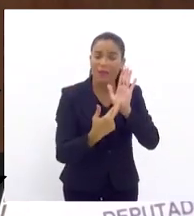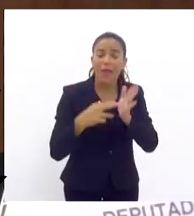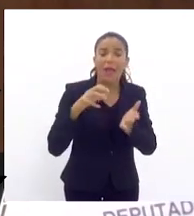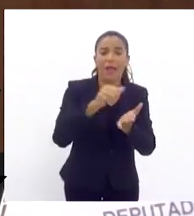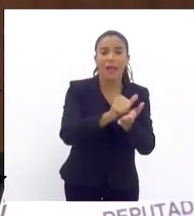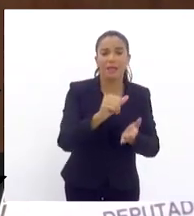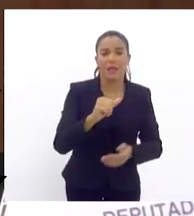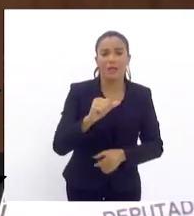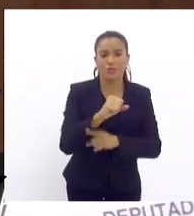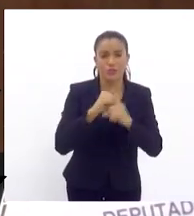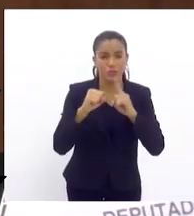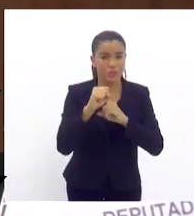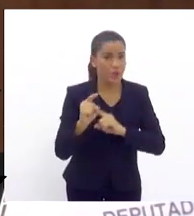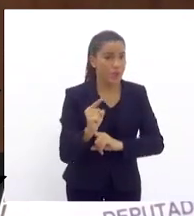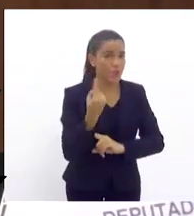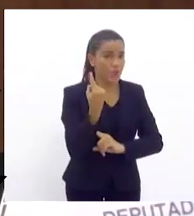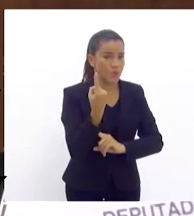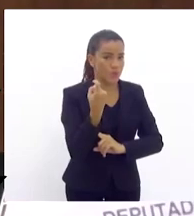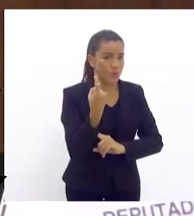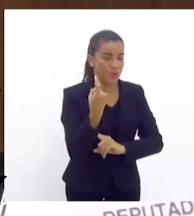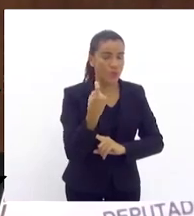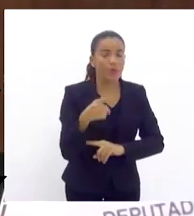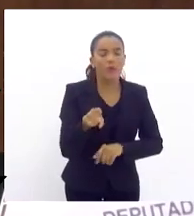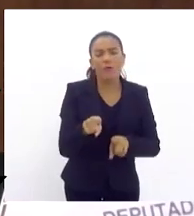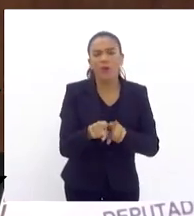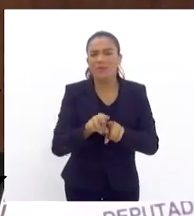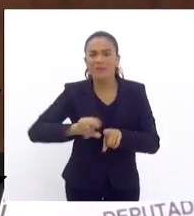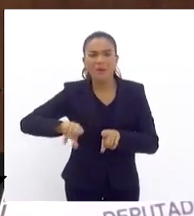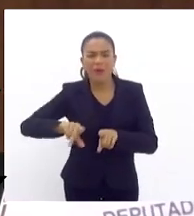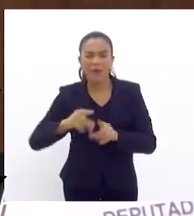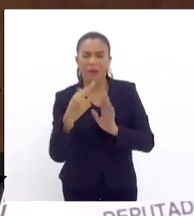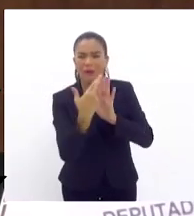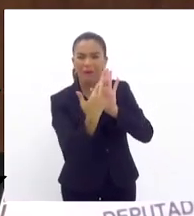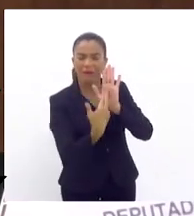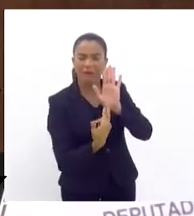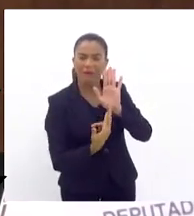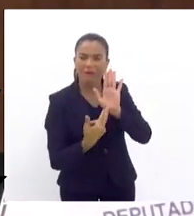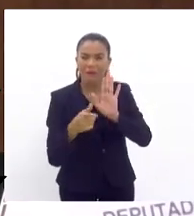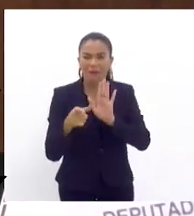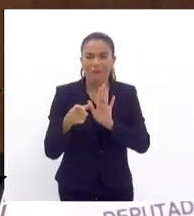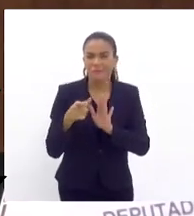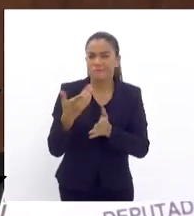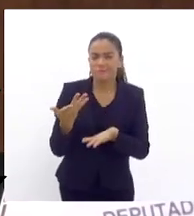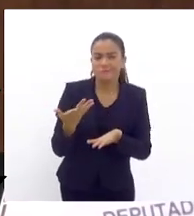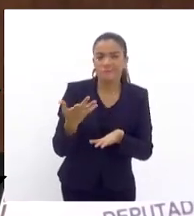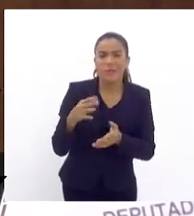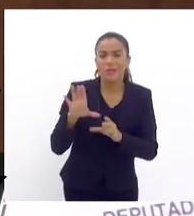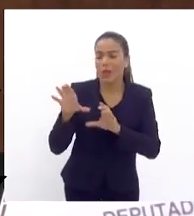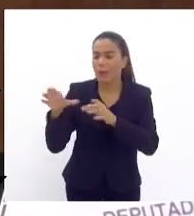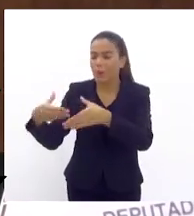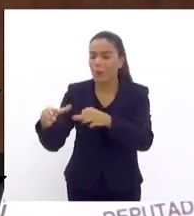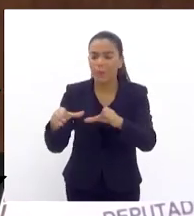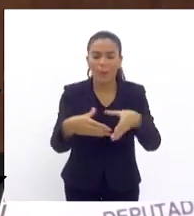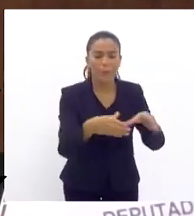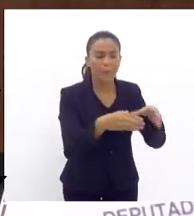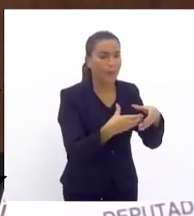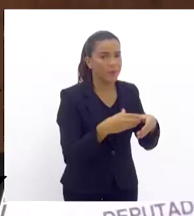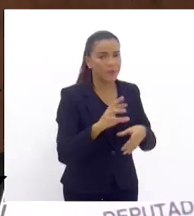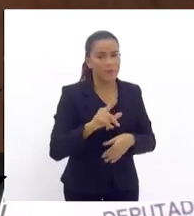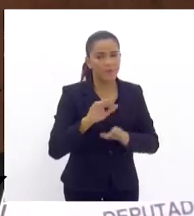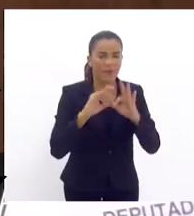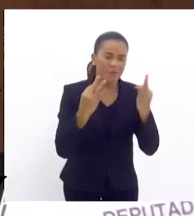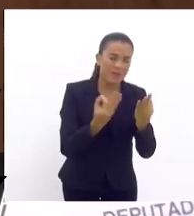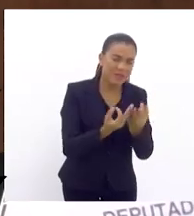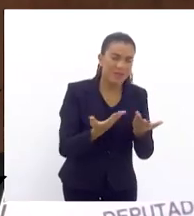do cadastro único, e não critérios de localização, porque os critérios hoje são critérios territoriais, além de